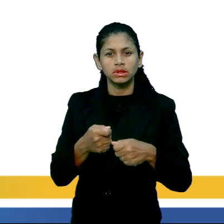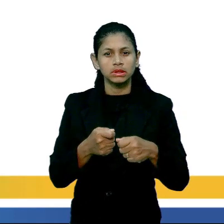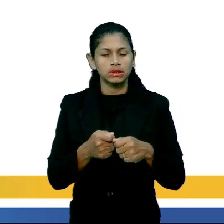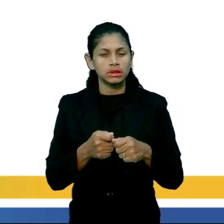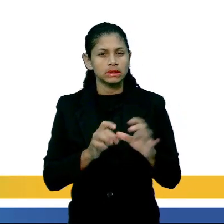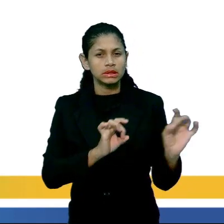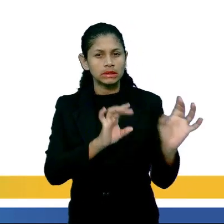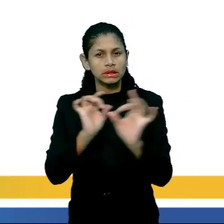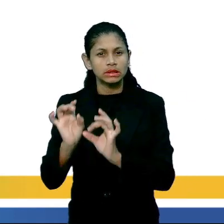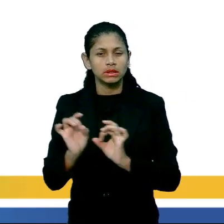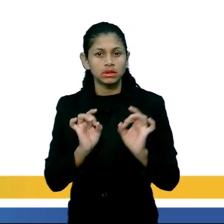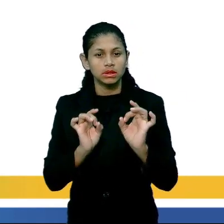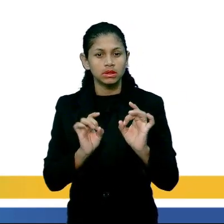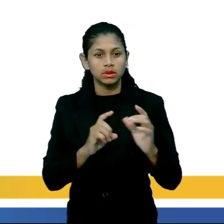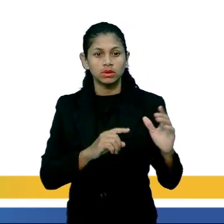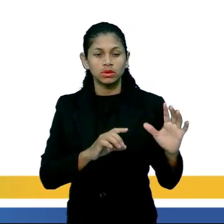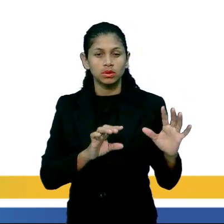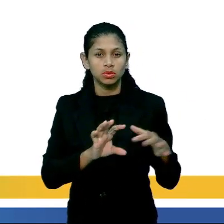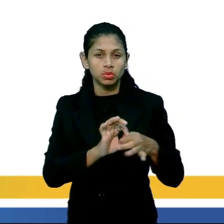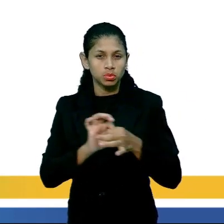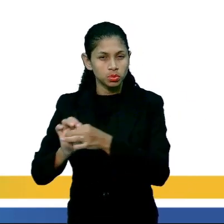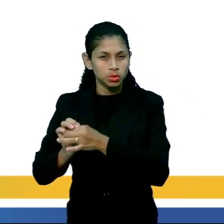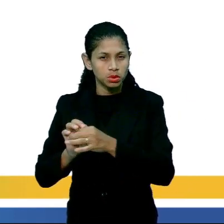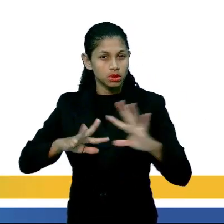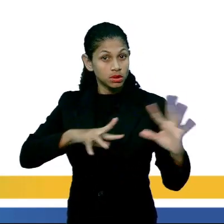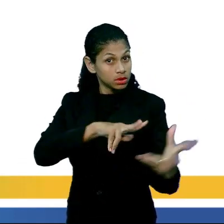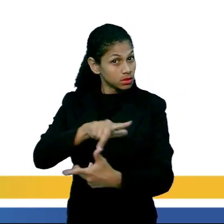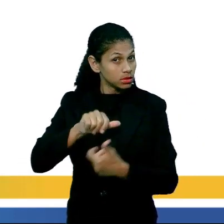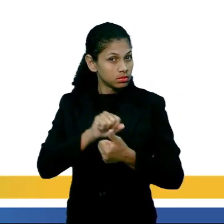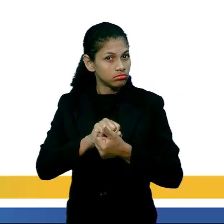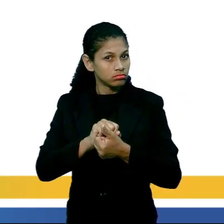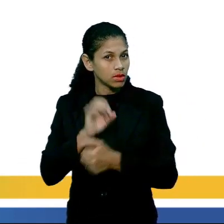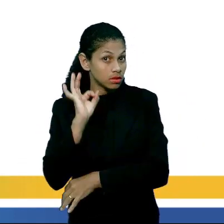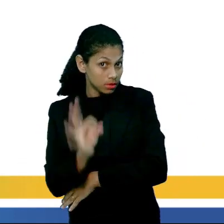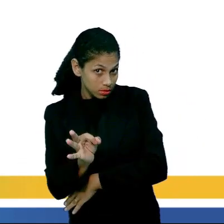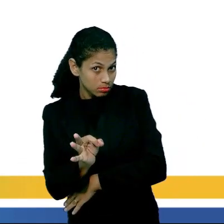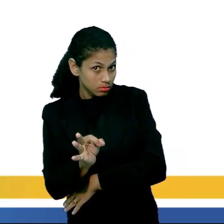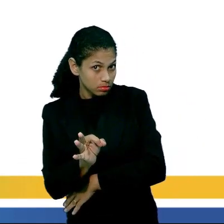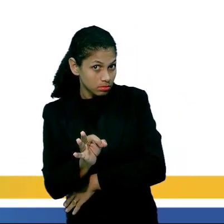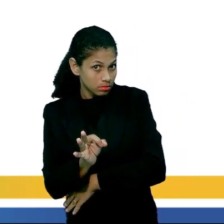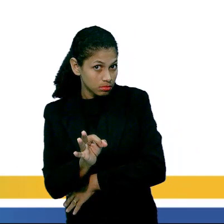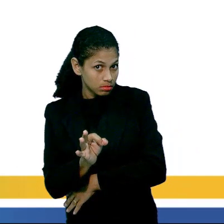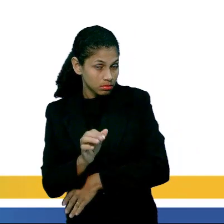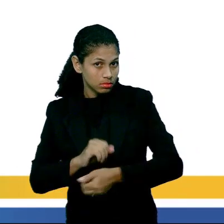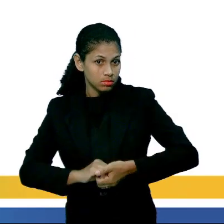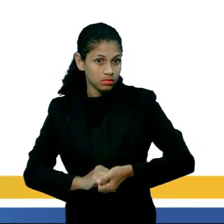essa a nossa resposta?